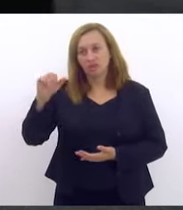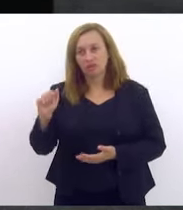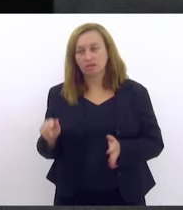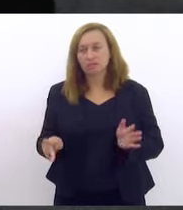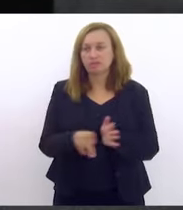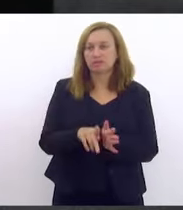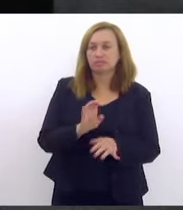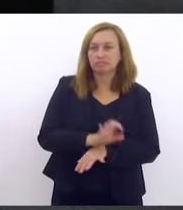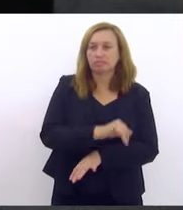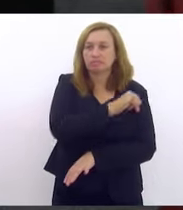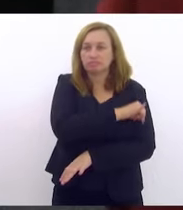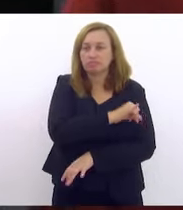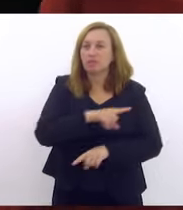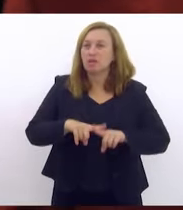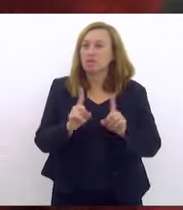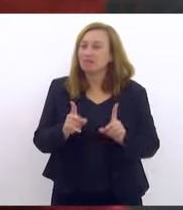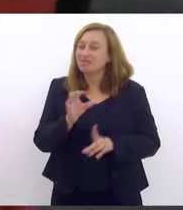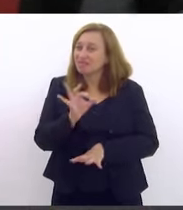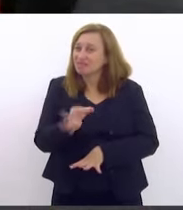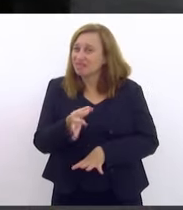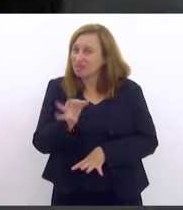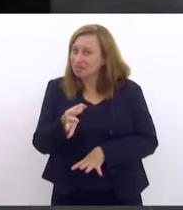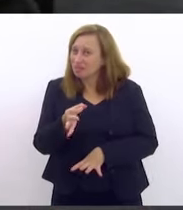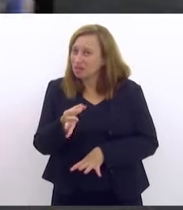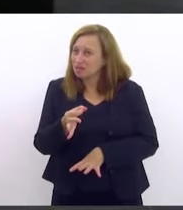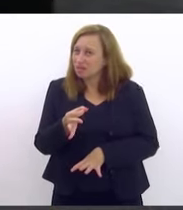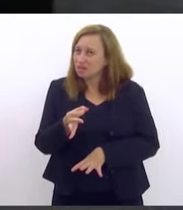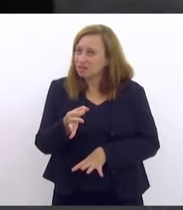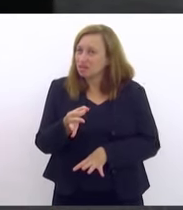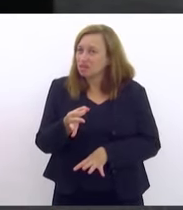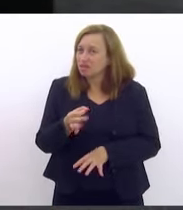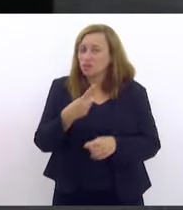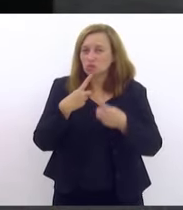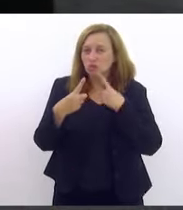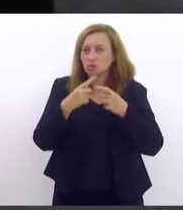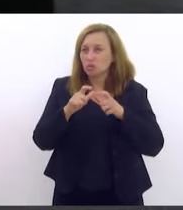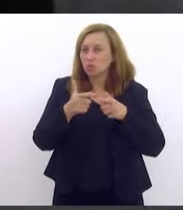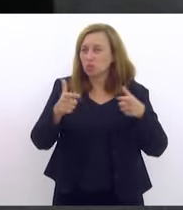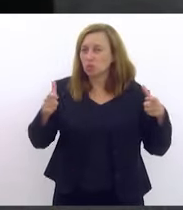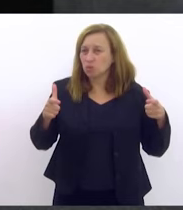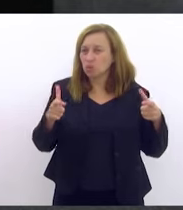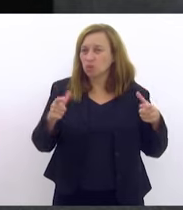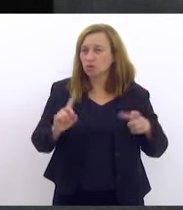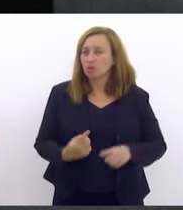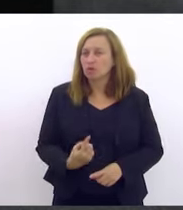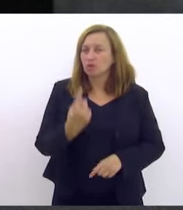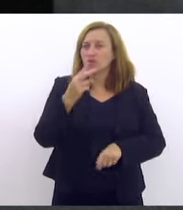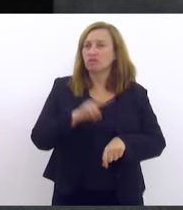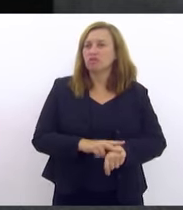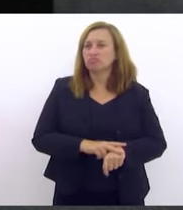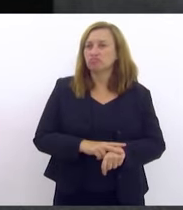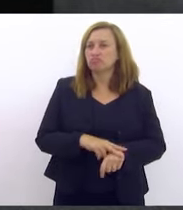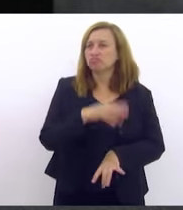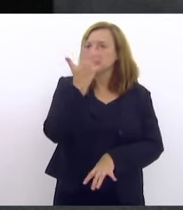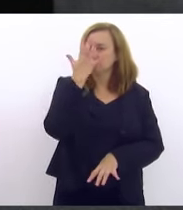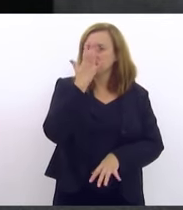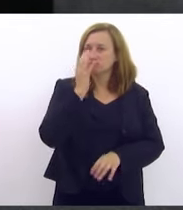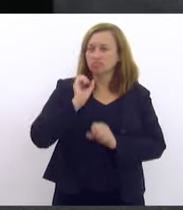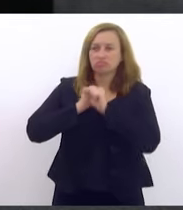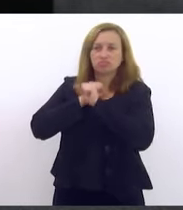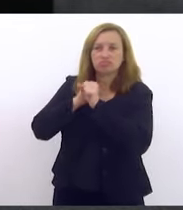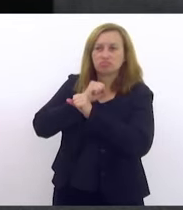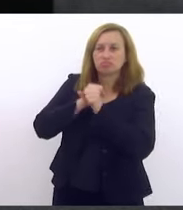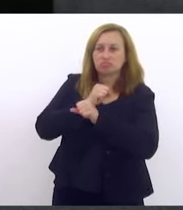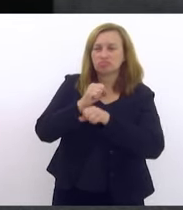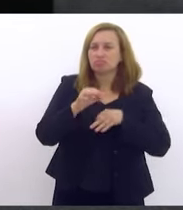Rio de Janeiro, mas isso, obviamente, demandaria um amplo debate, uma vez que o carnaval vem sendo há décadas organizadas